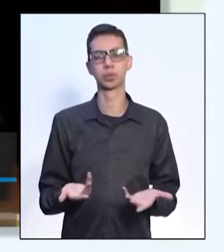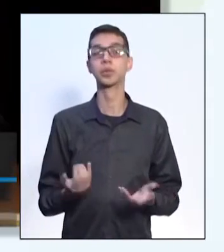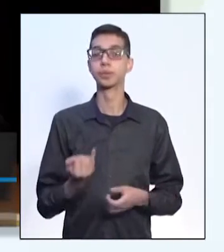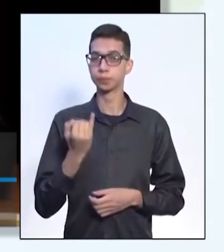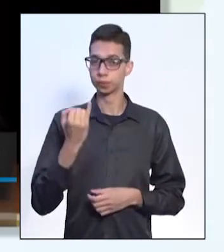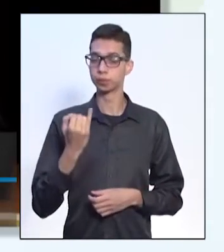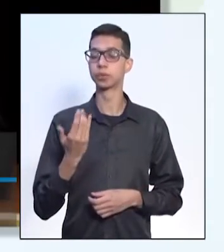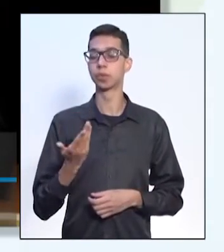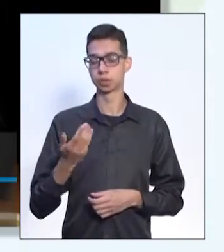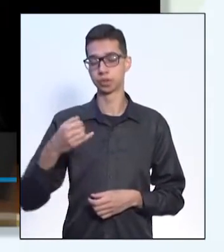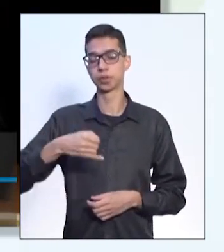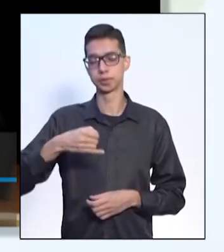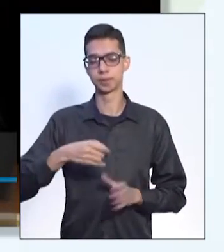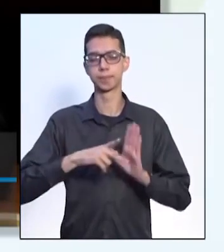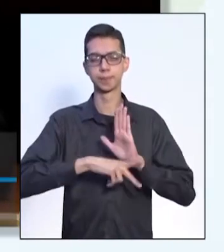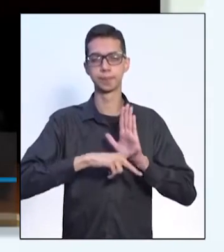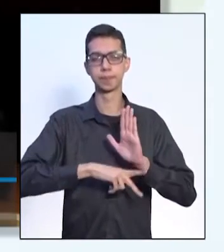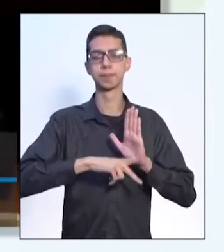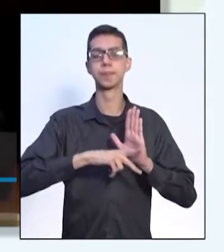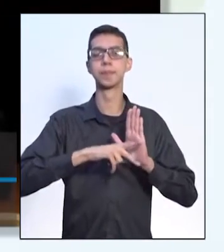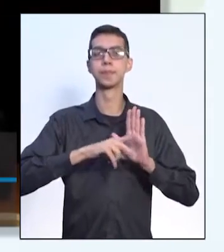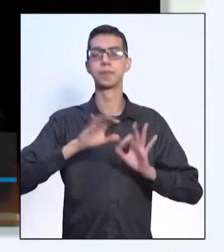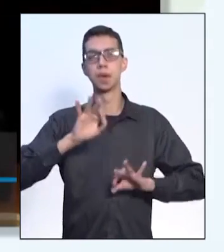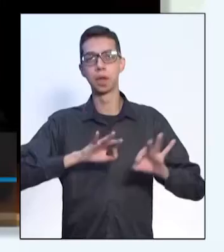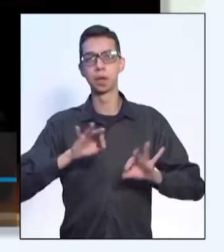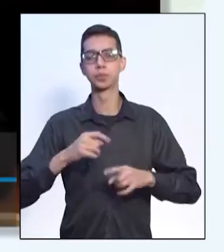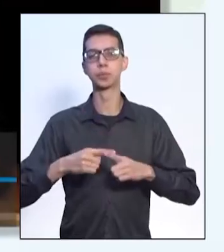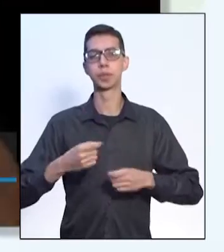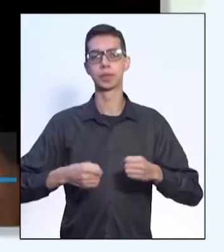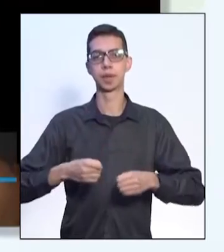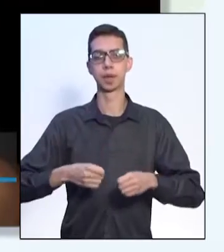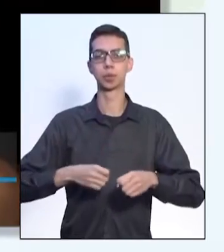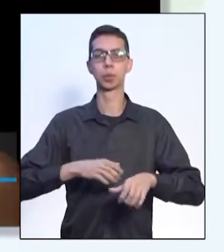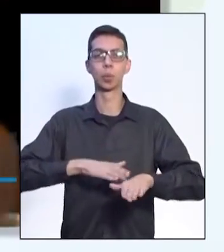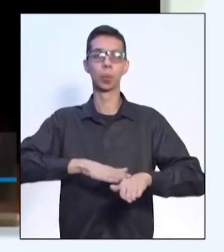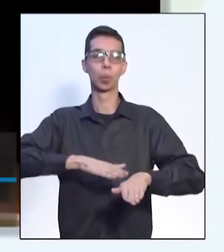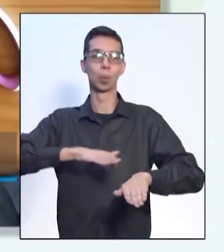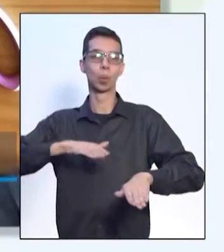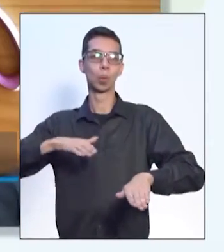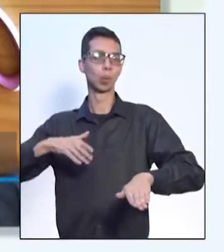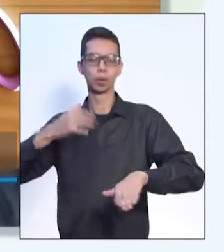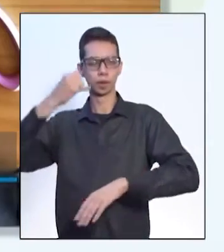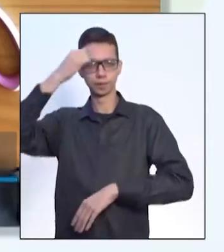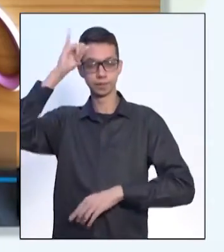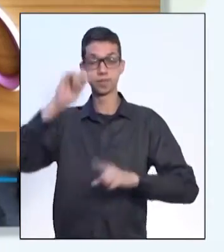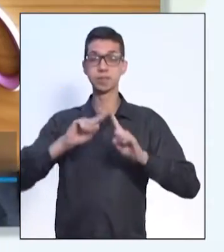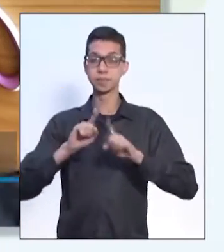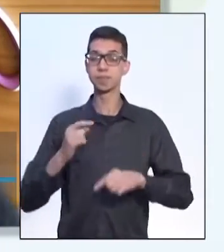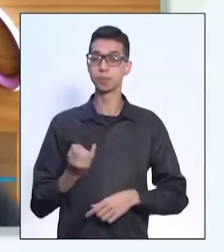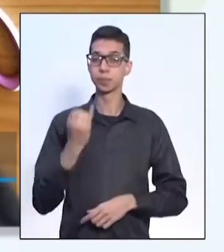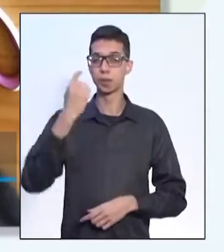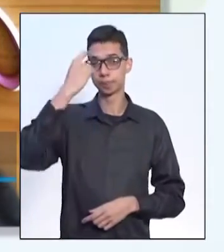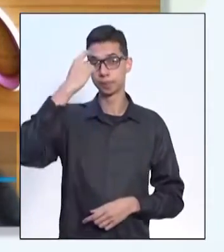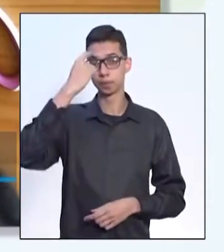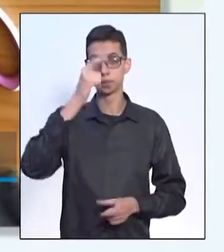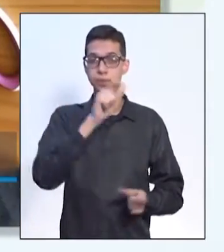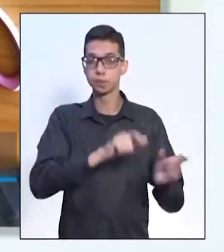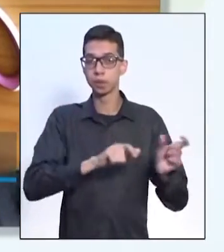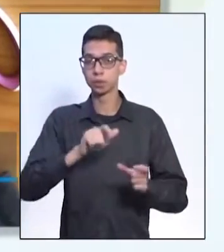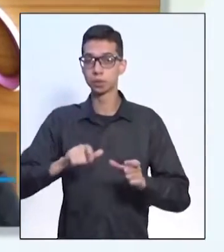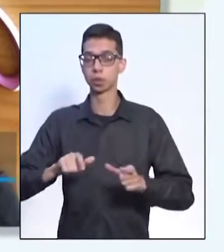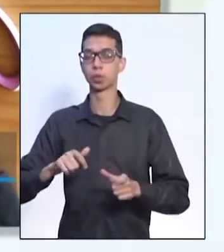para escoamento, né, dos carros, mas é importante também pensar no pedestre. Então, coloquei aqui um